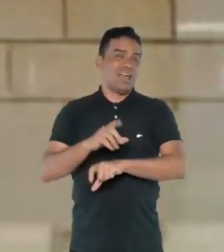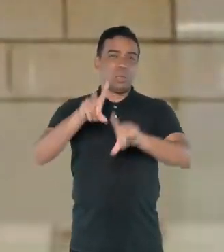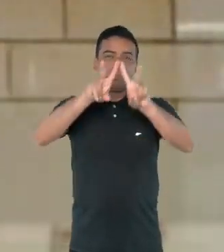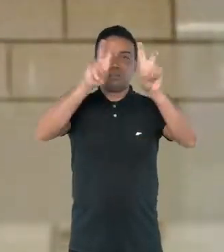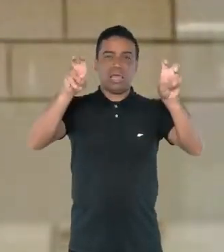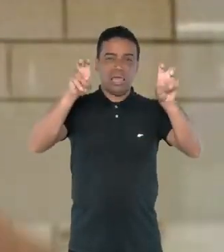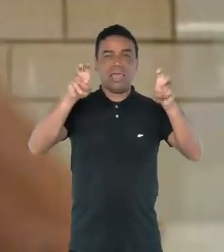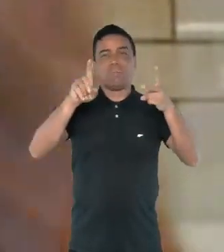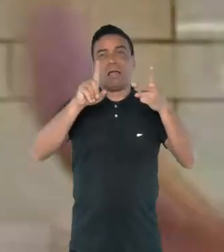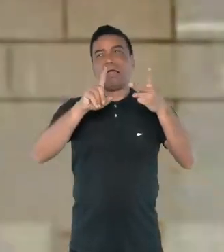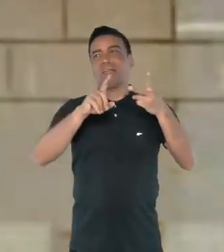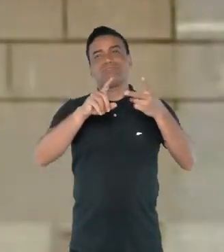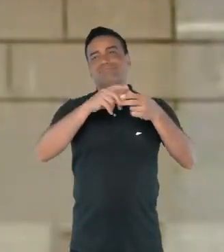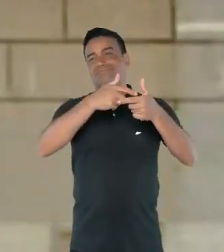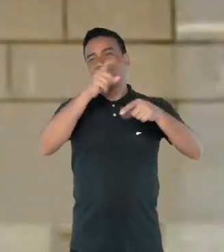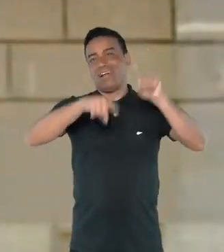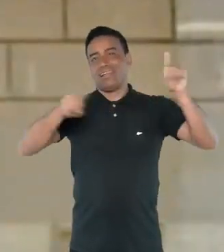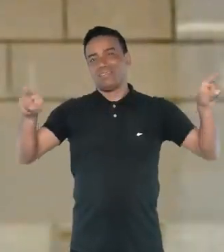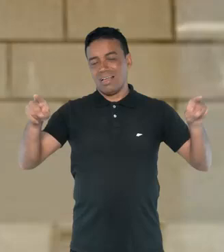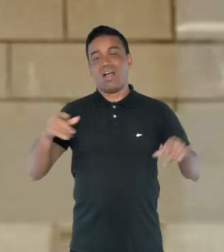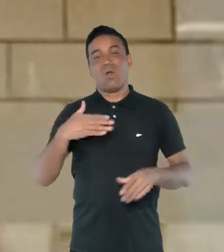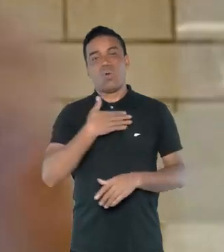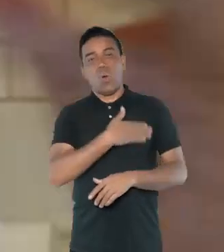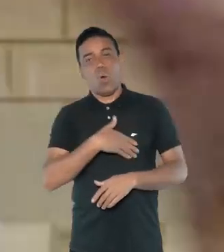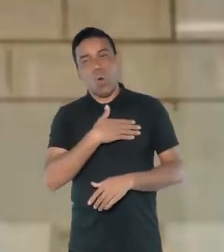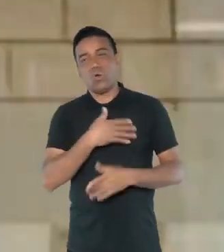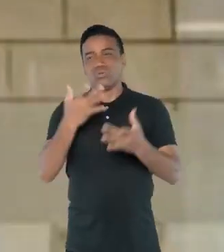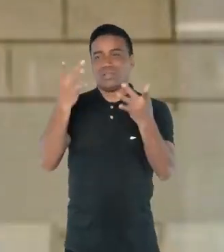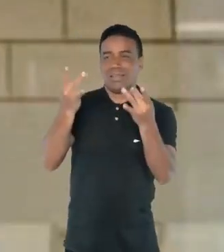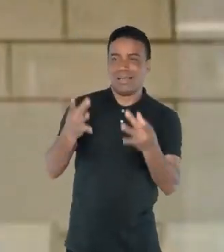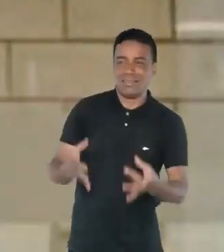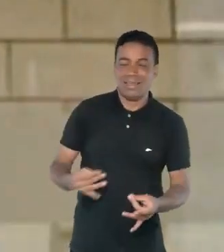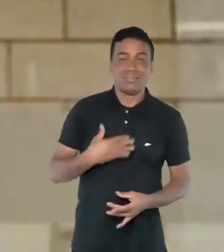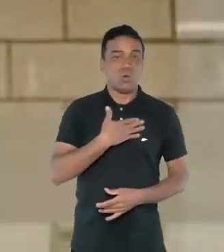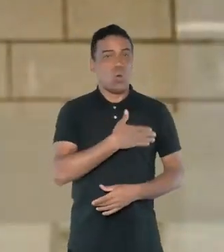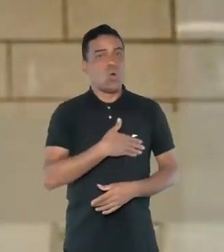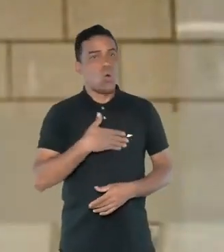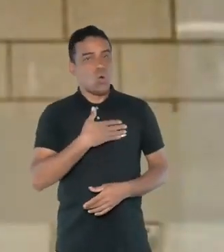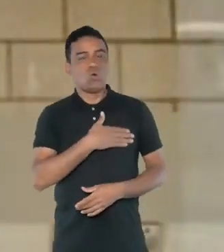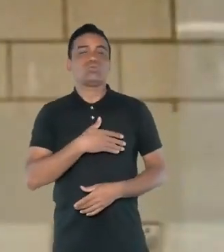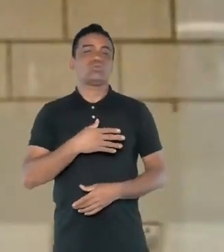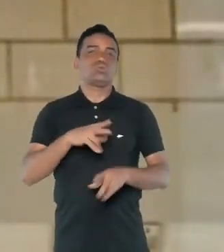sobre o gosto, sobre a delicadeza do gosto, sobre a tragédia,